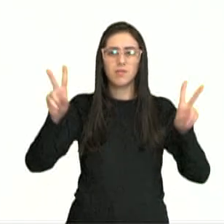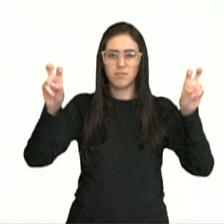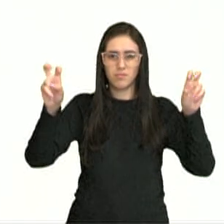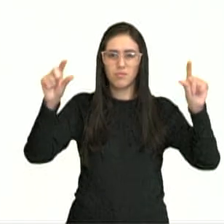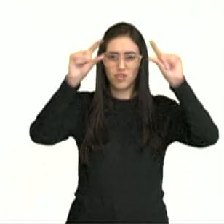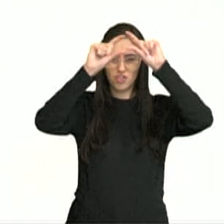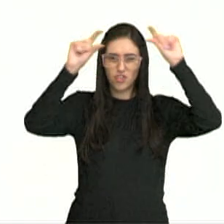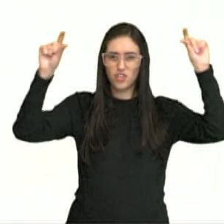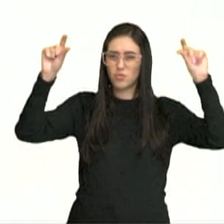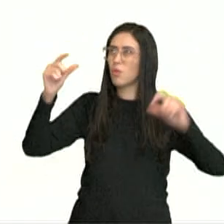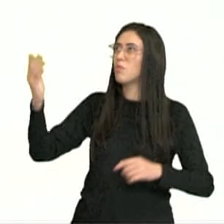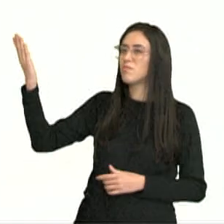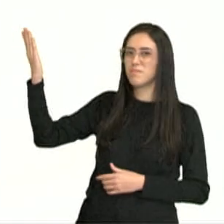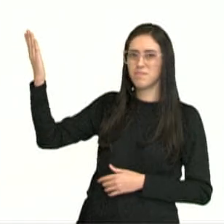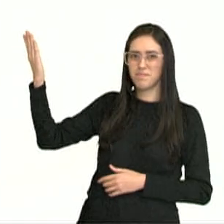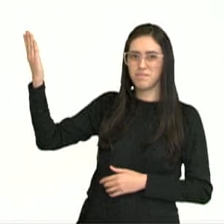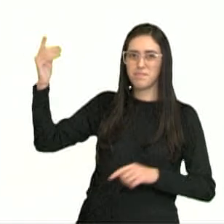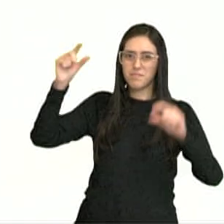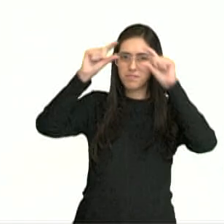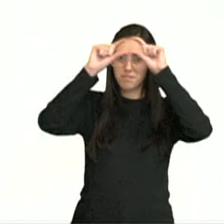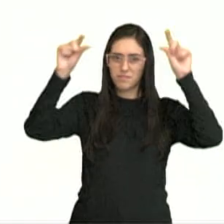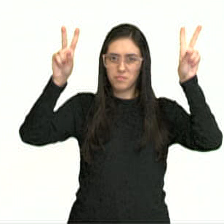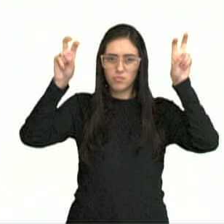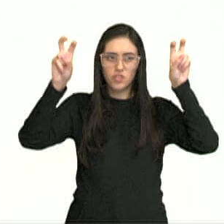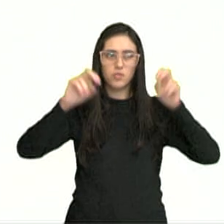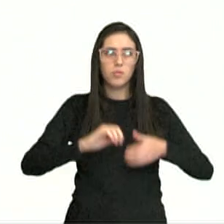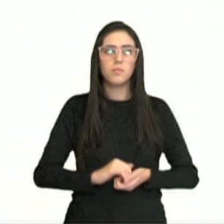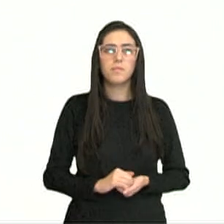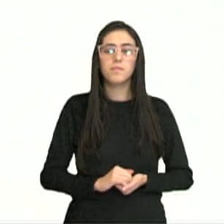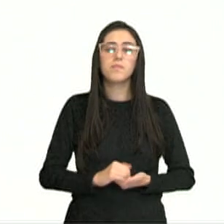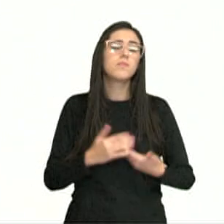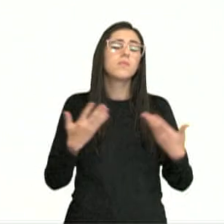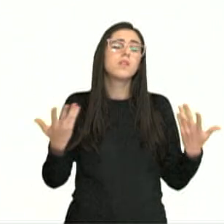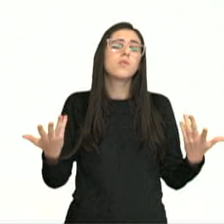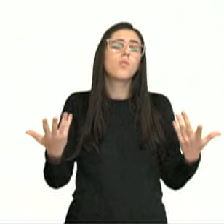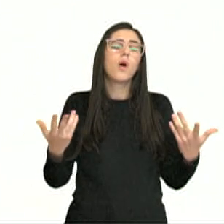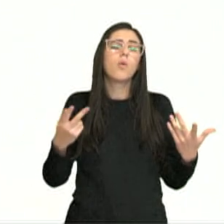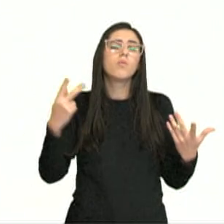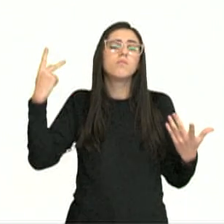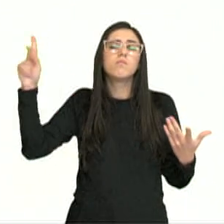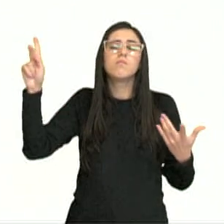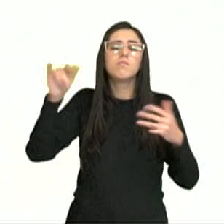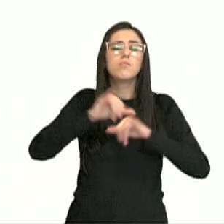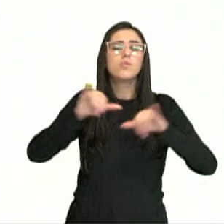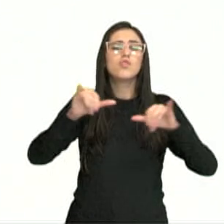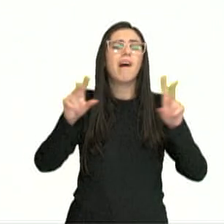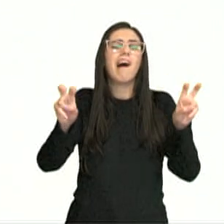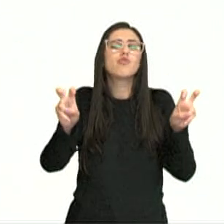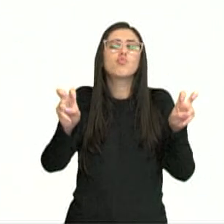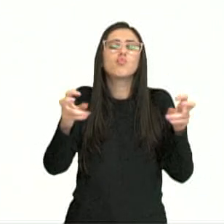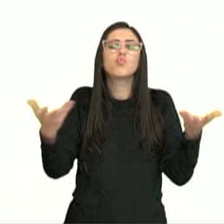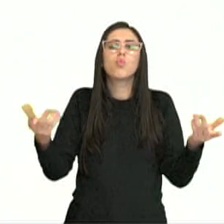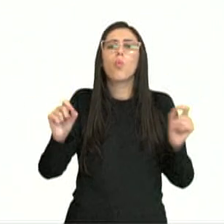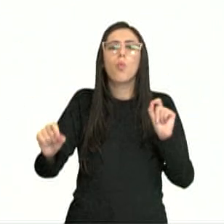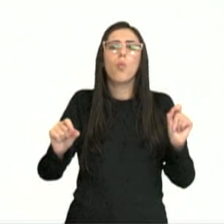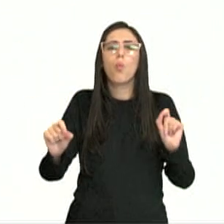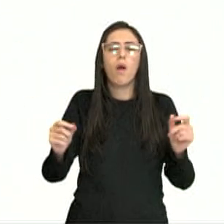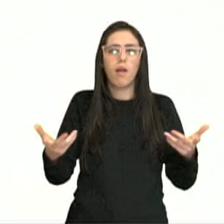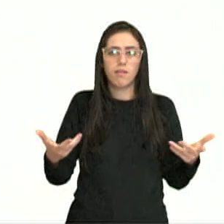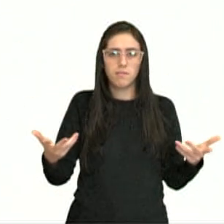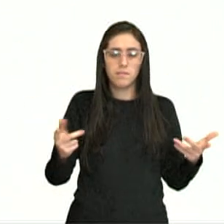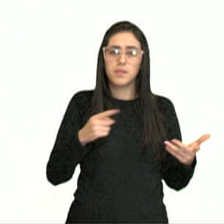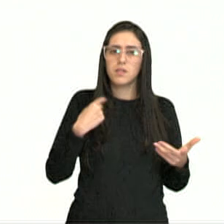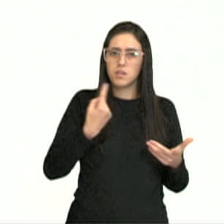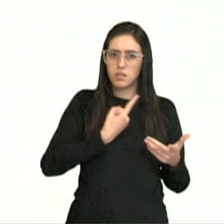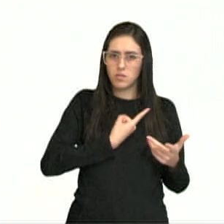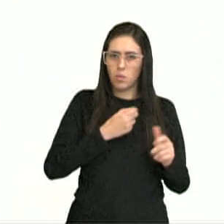aqui, né, no fragmento, o título tá aqui. Qual é o assunto da notícia? Podemos afirmar que o